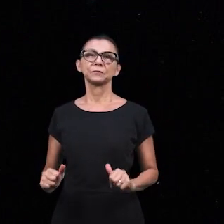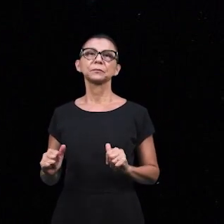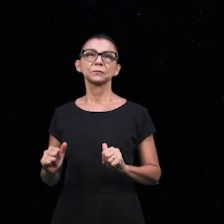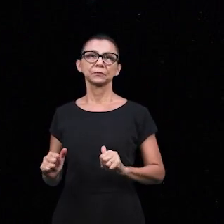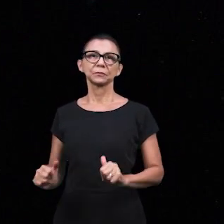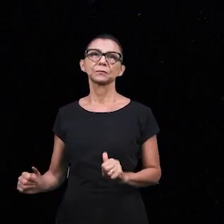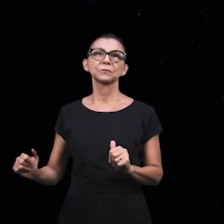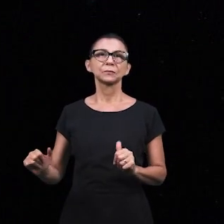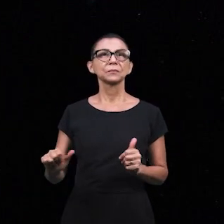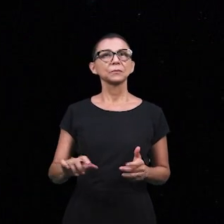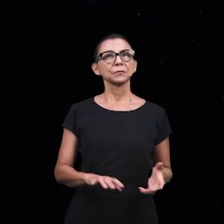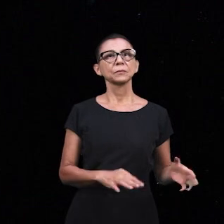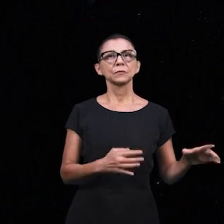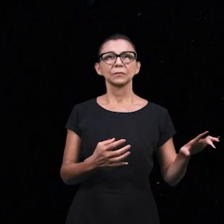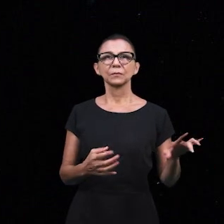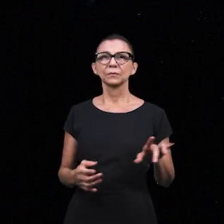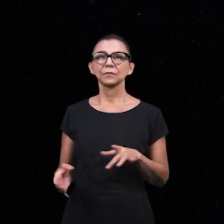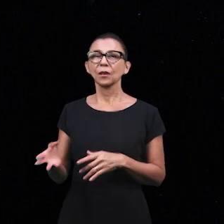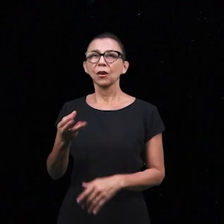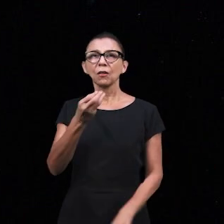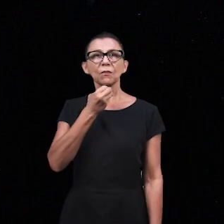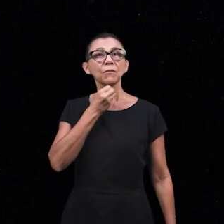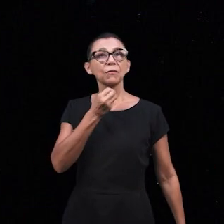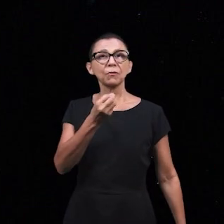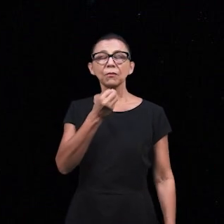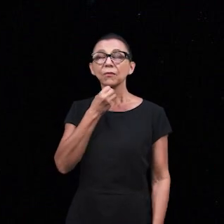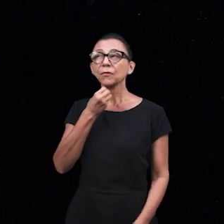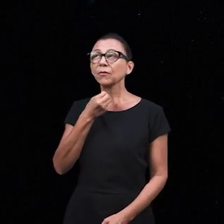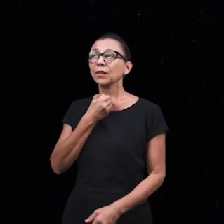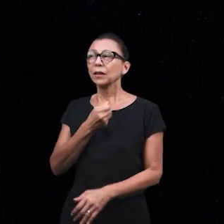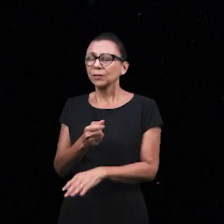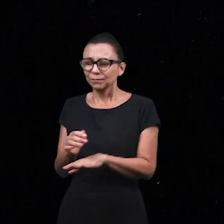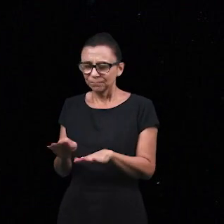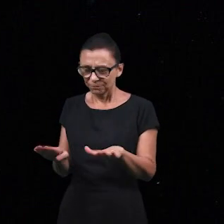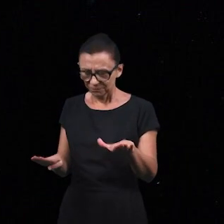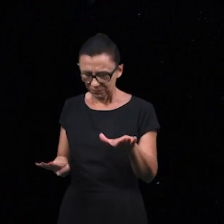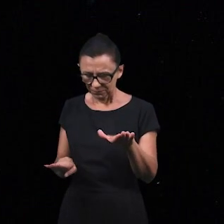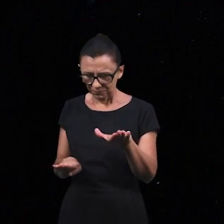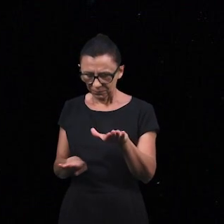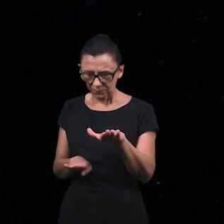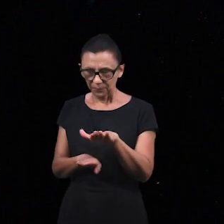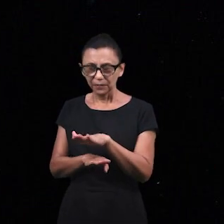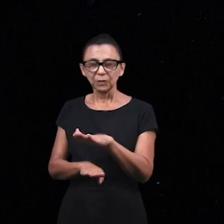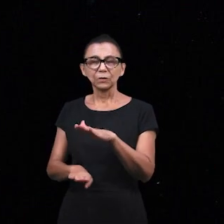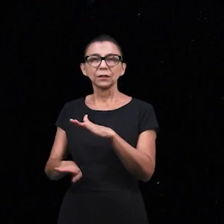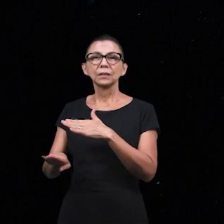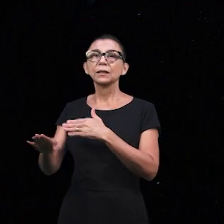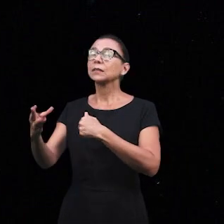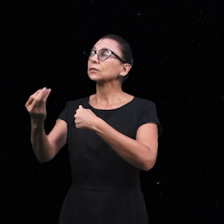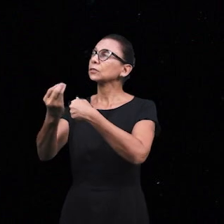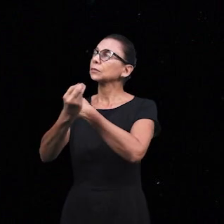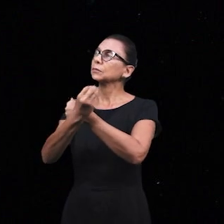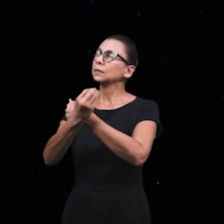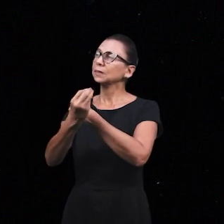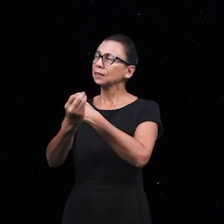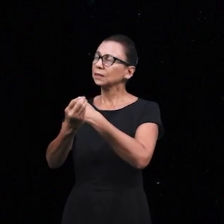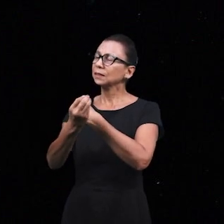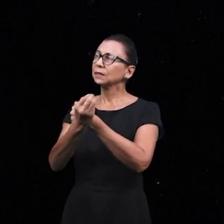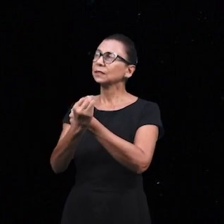carmesim. Tão frágil, tão pequeno sou, cuida